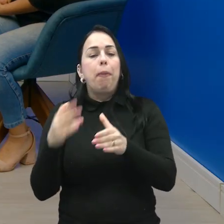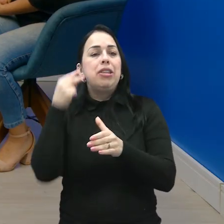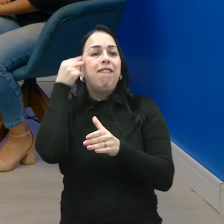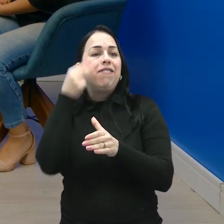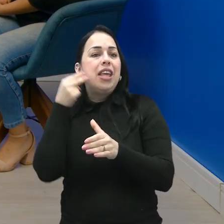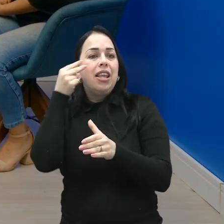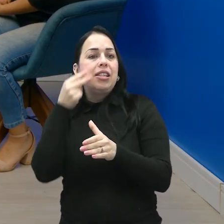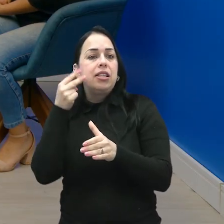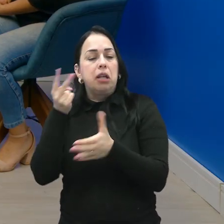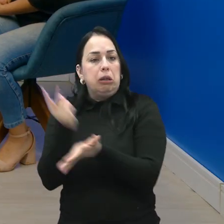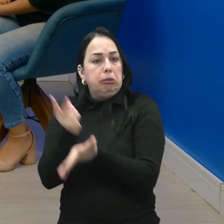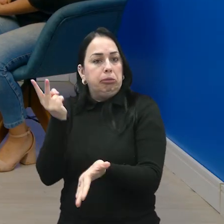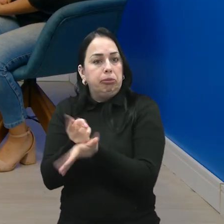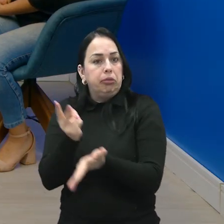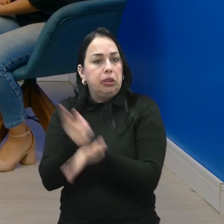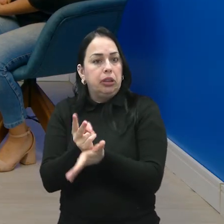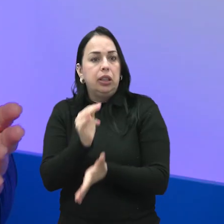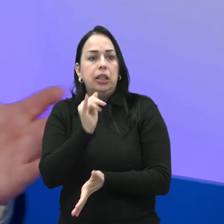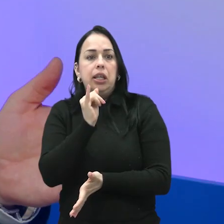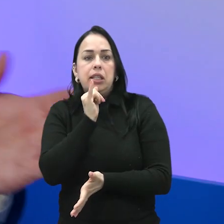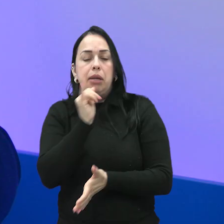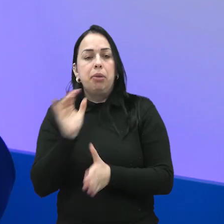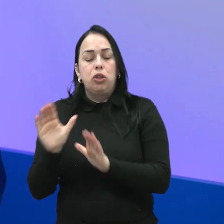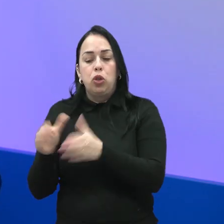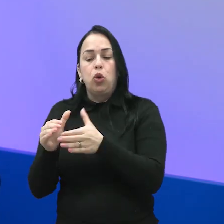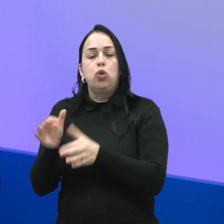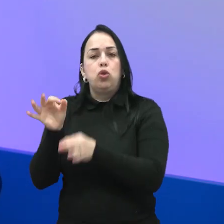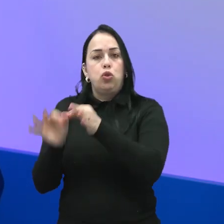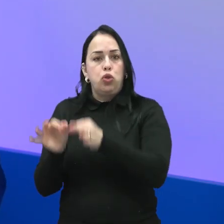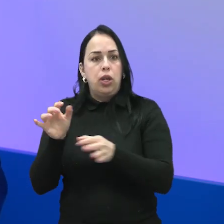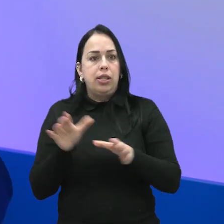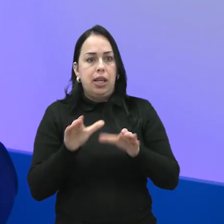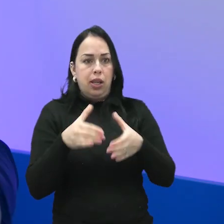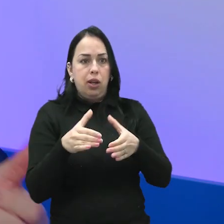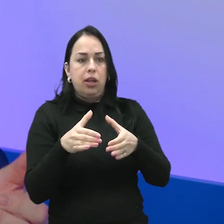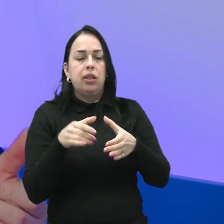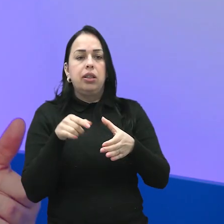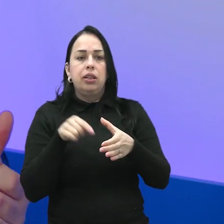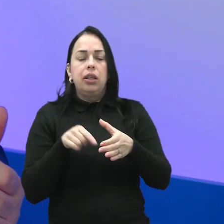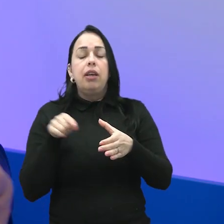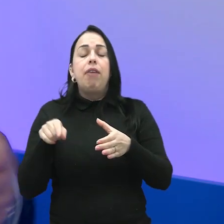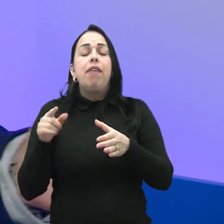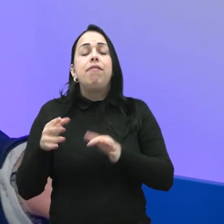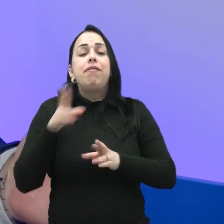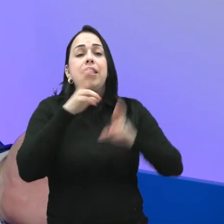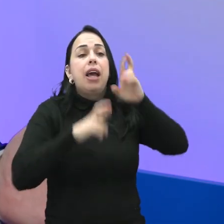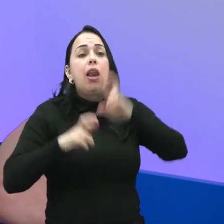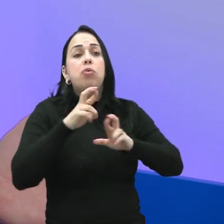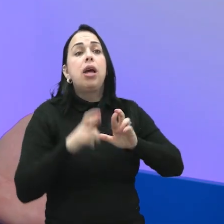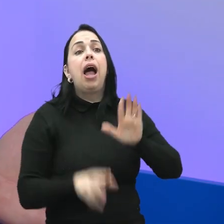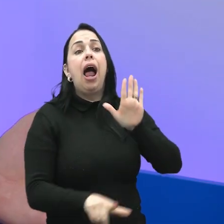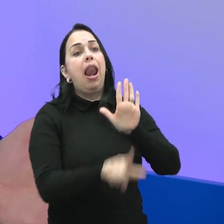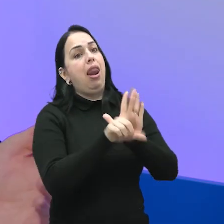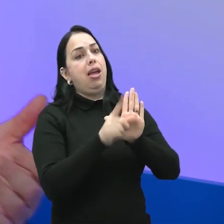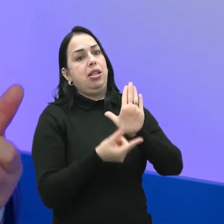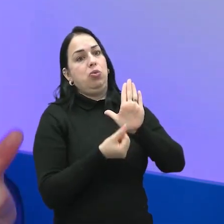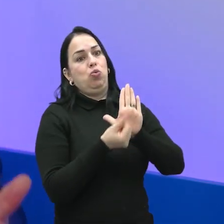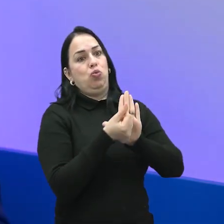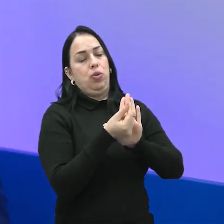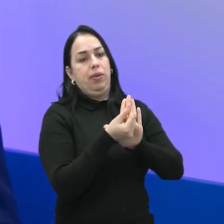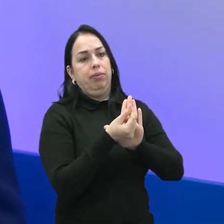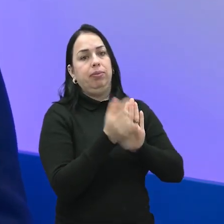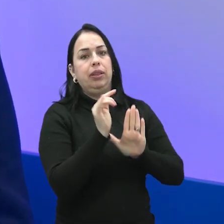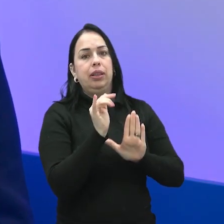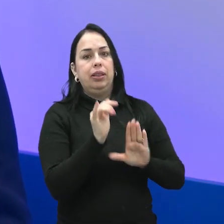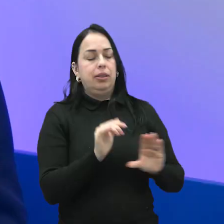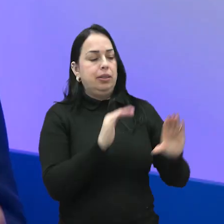fiscalização que são perenes. Por exemplo, Constituição e Justiça, ela vai fiscalizar a lei orçamentária. Quando o orçamento